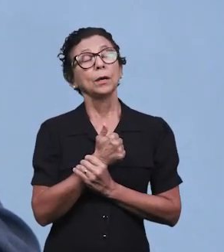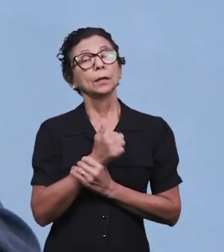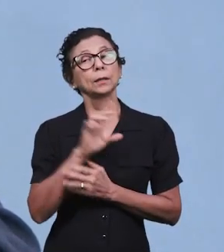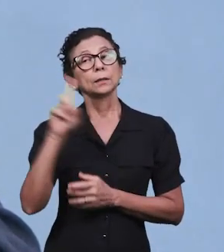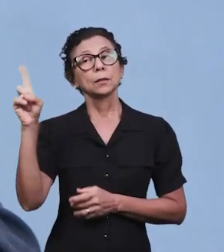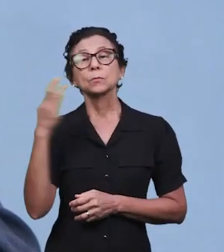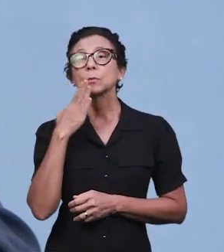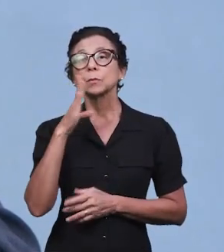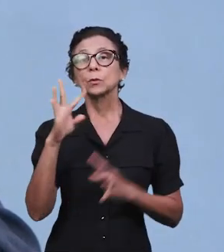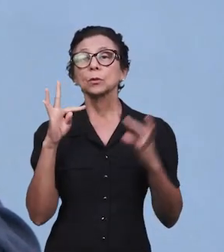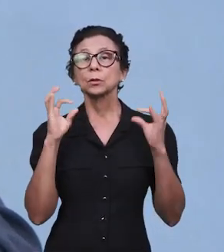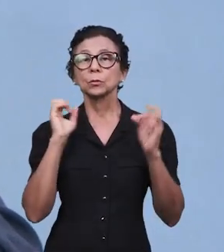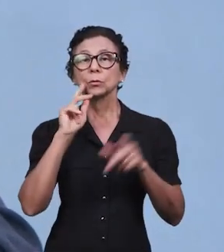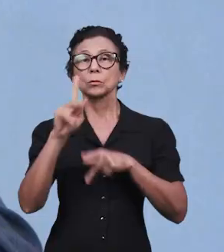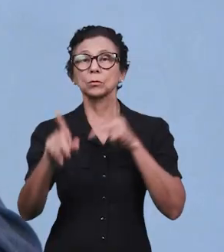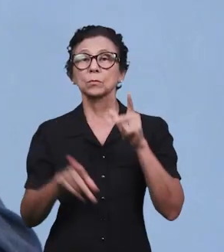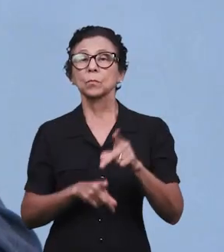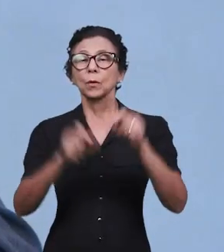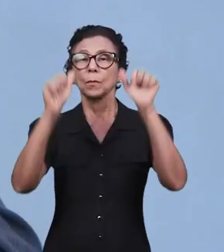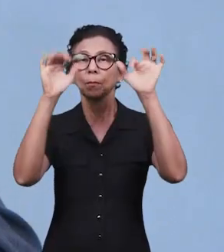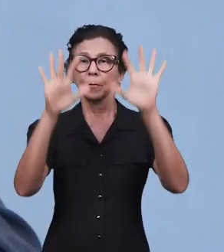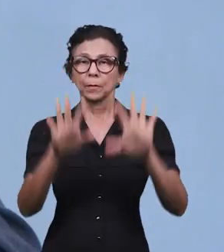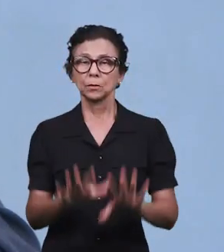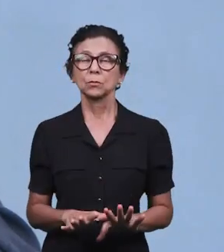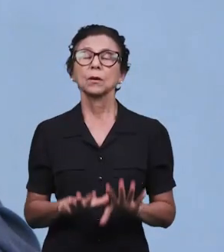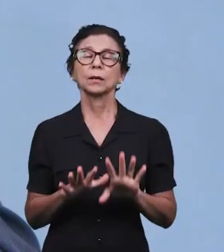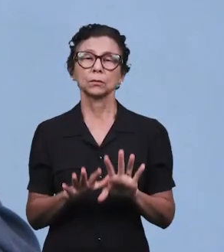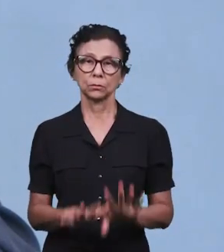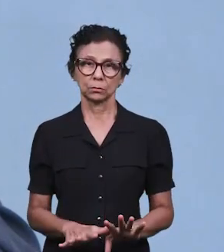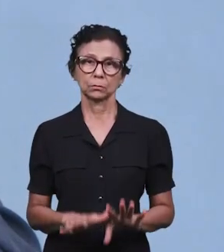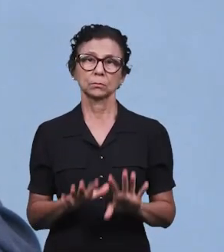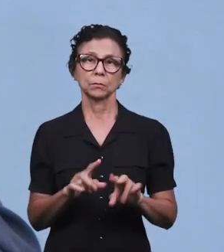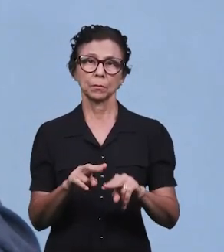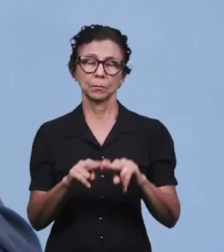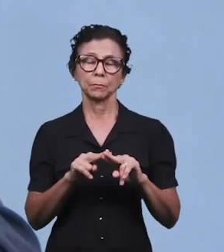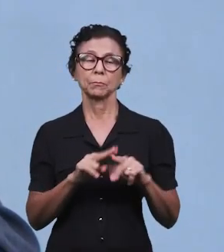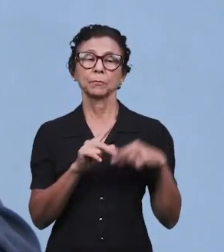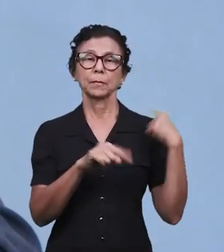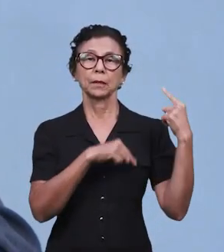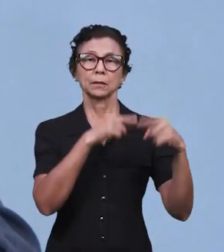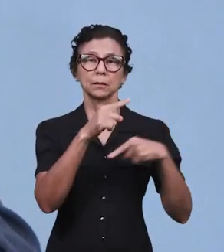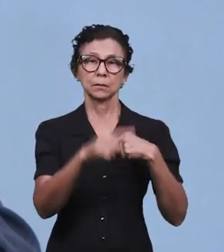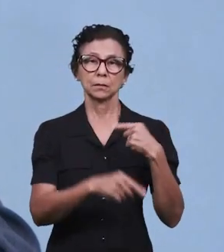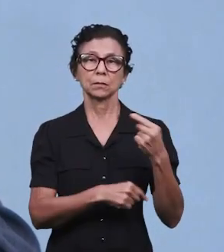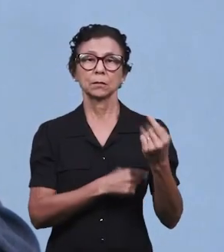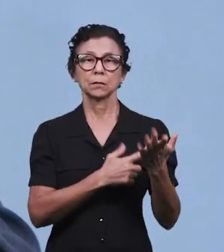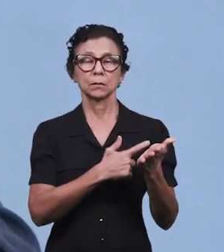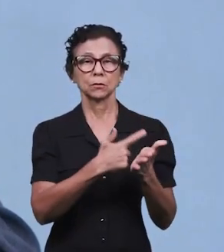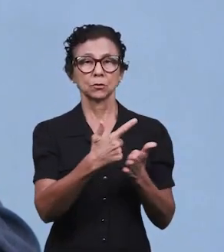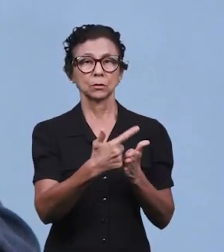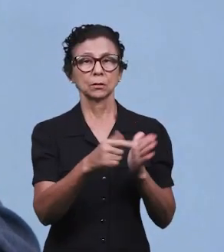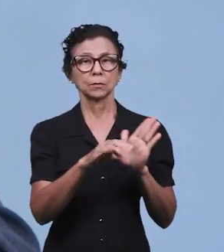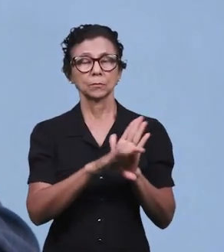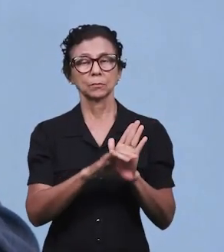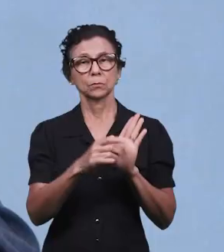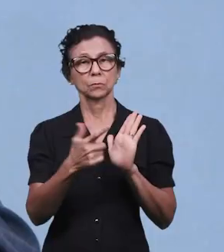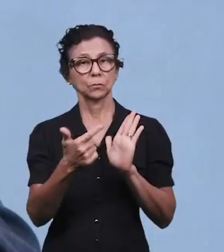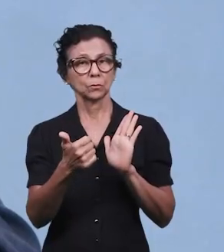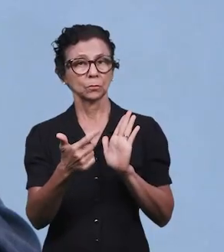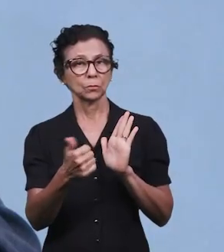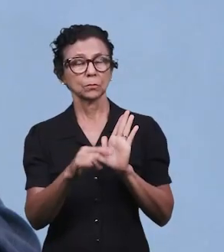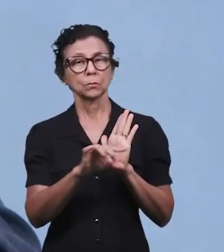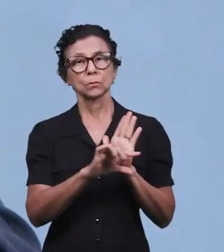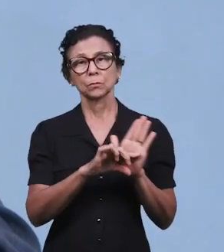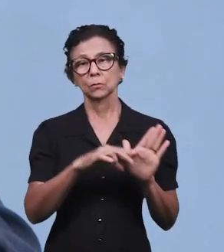da terra seriam abençoados por meio da sua descendência. Está lá no livro de Gênesis, no capítulo